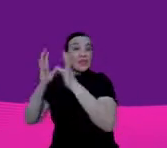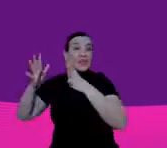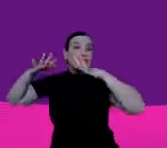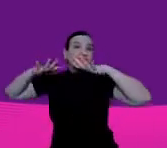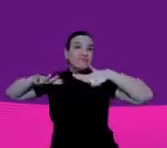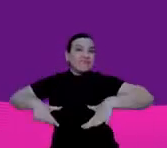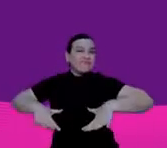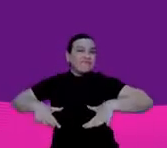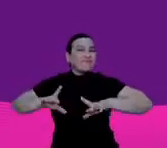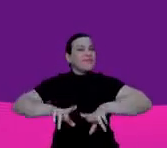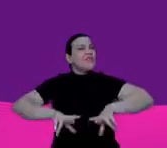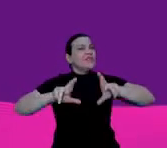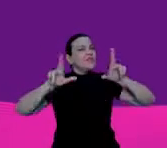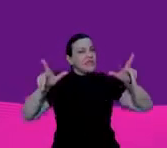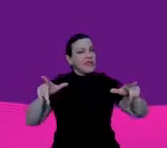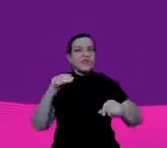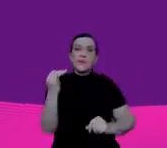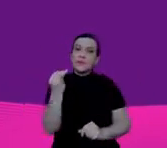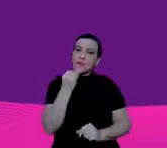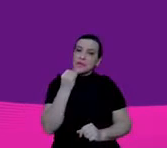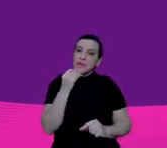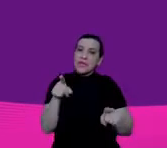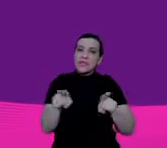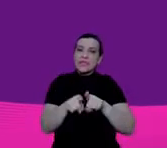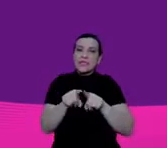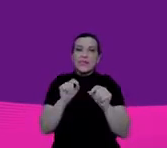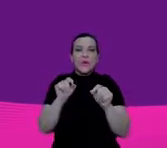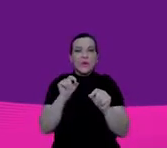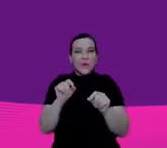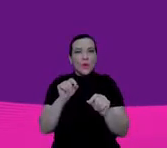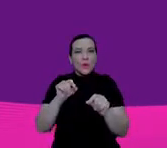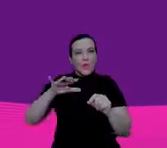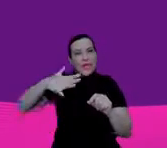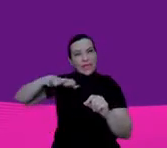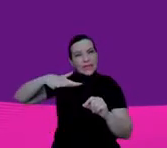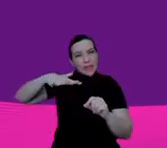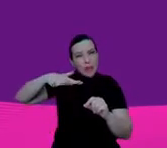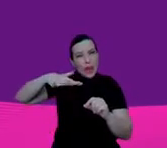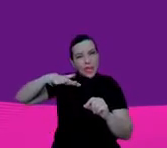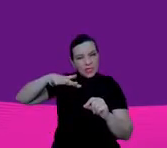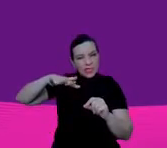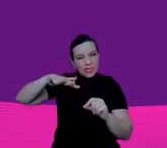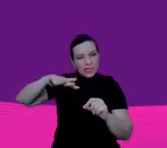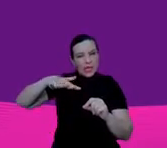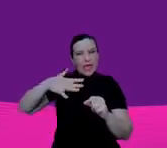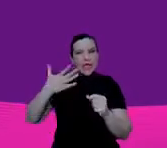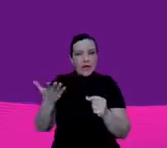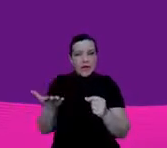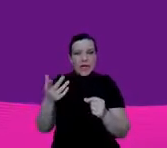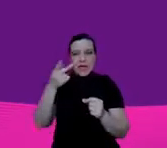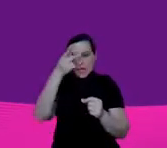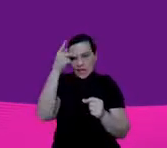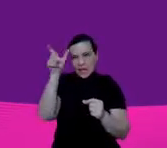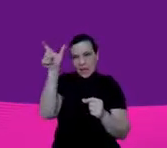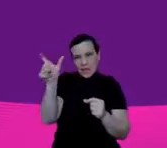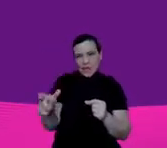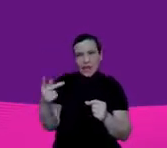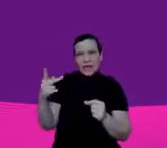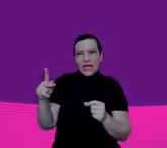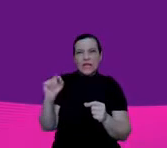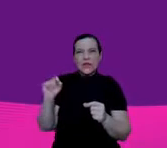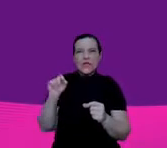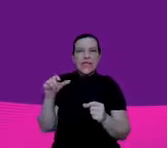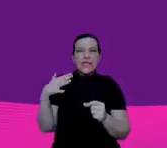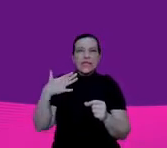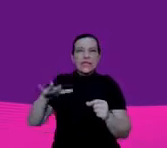por exemplo, a forma tremulante da doença de Parkinson, o paciente tem mais tremor, a progressão costuma ser